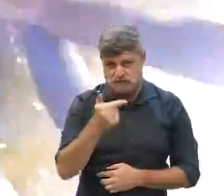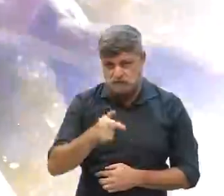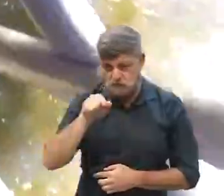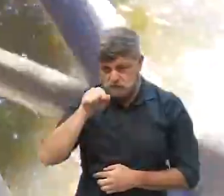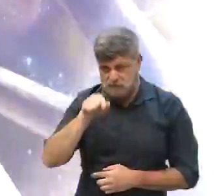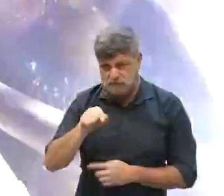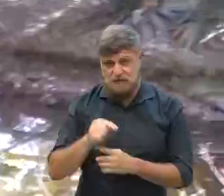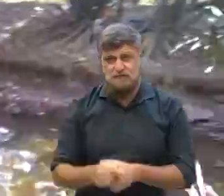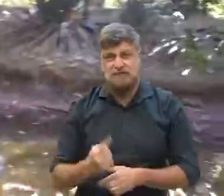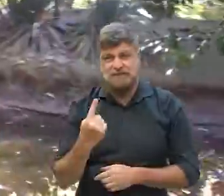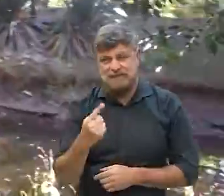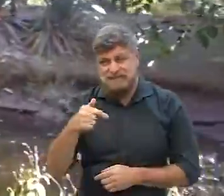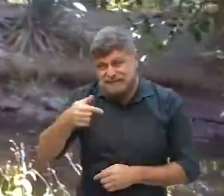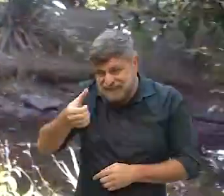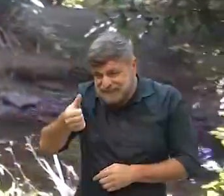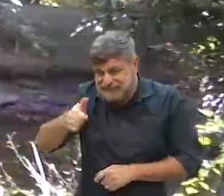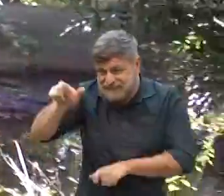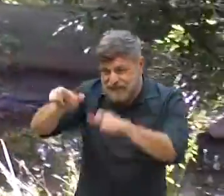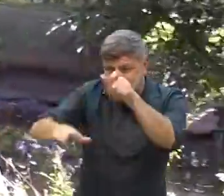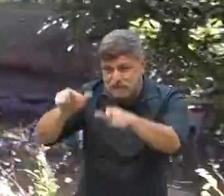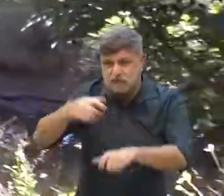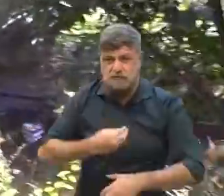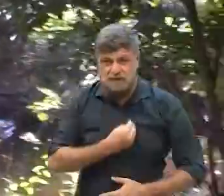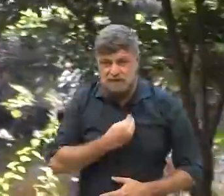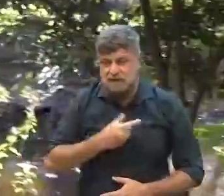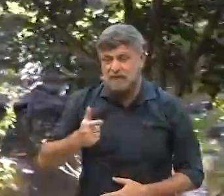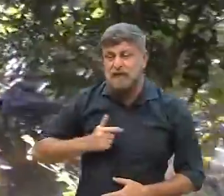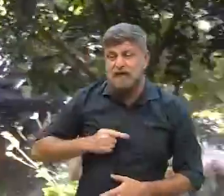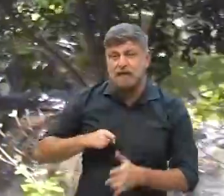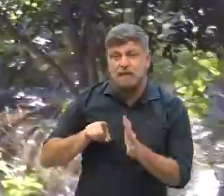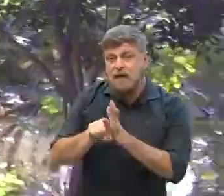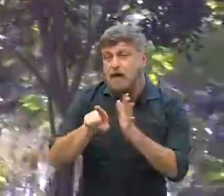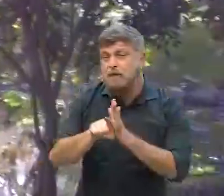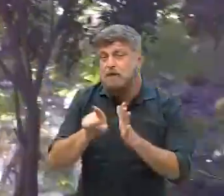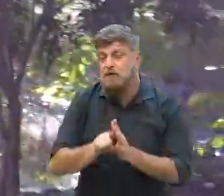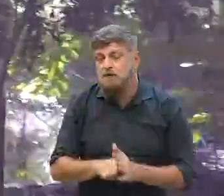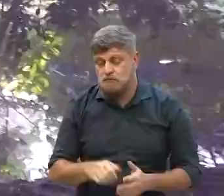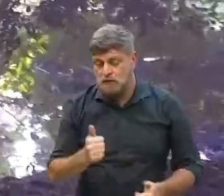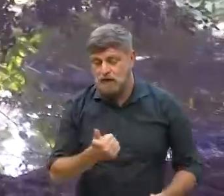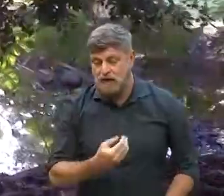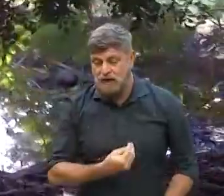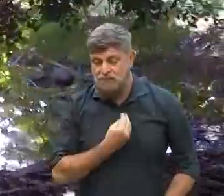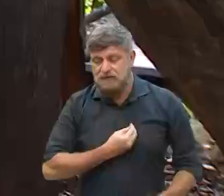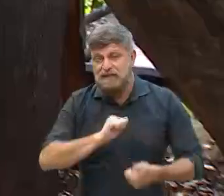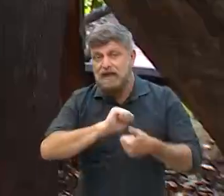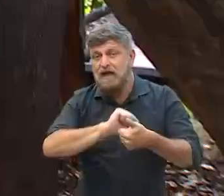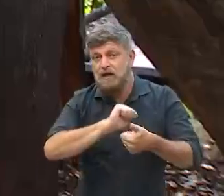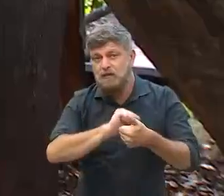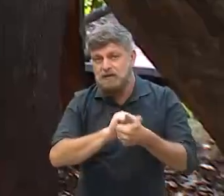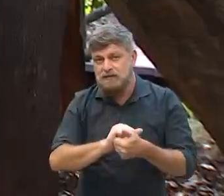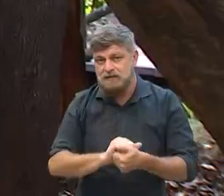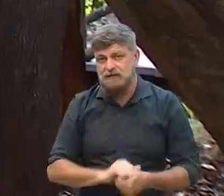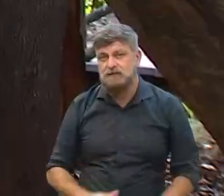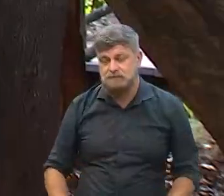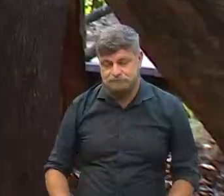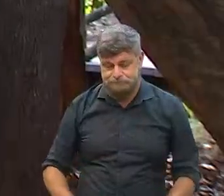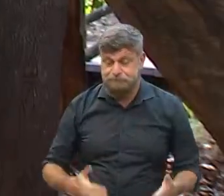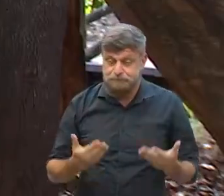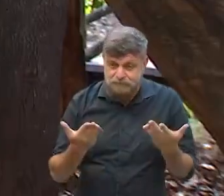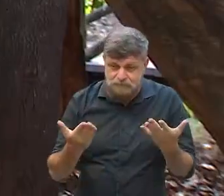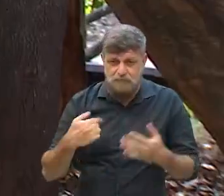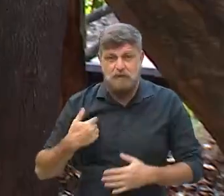222.186 habitantes, qual o impacto do índice de cobertura vegetal na qualidade de vida da população? E para entender